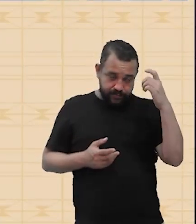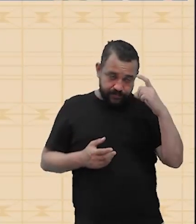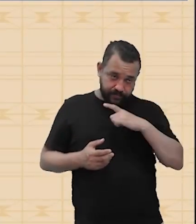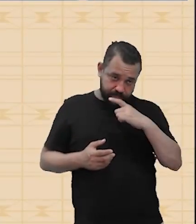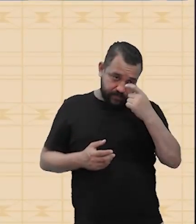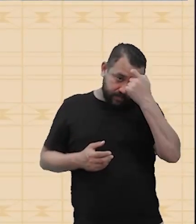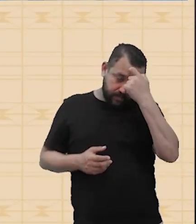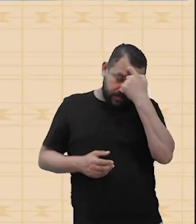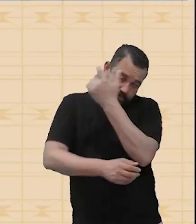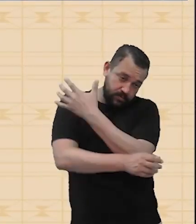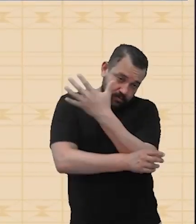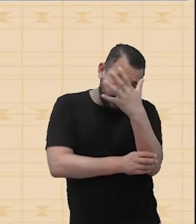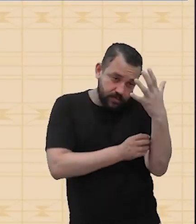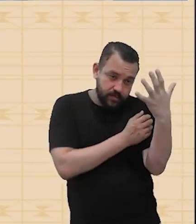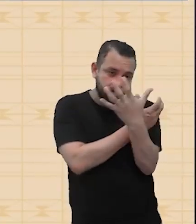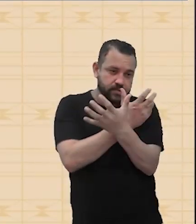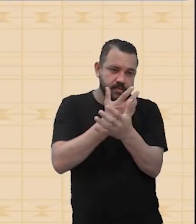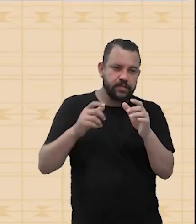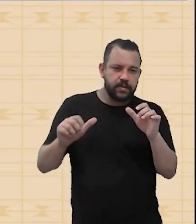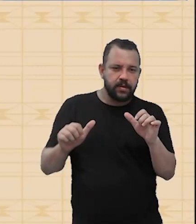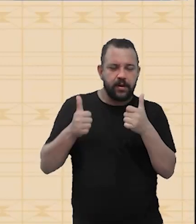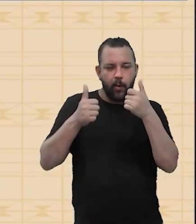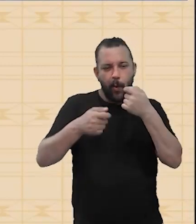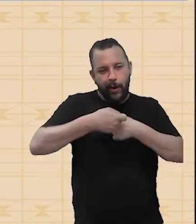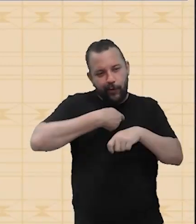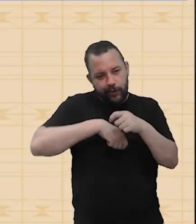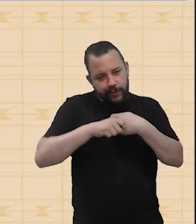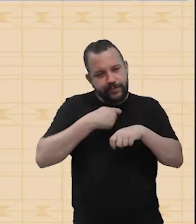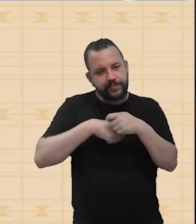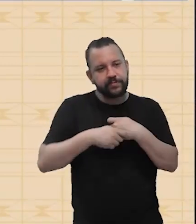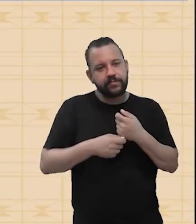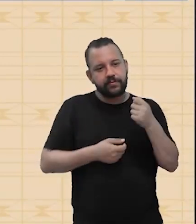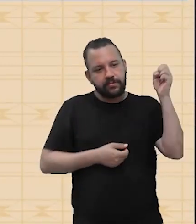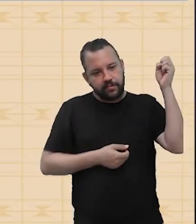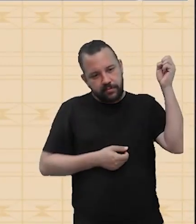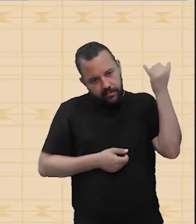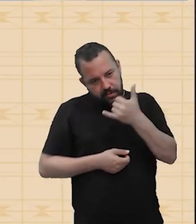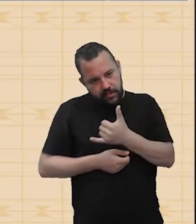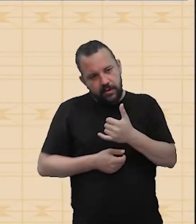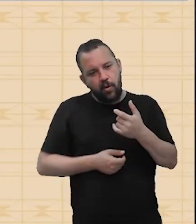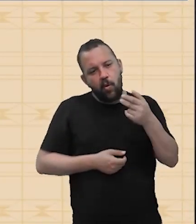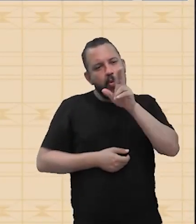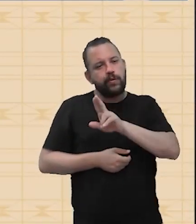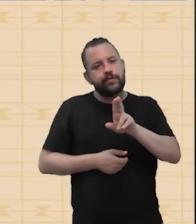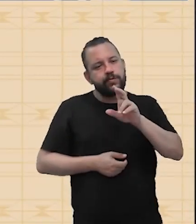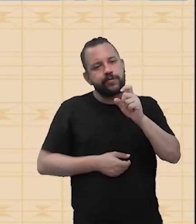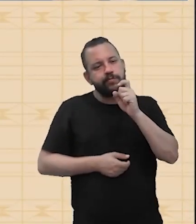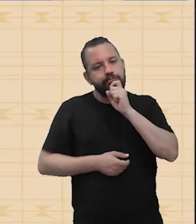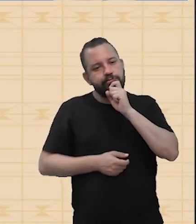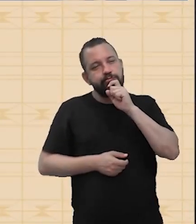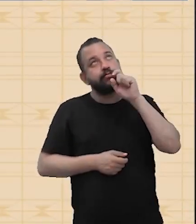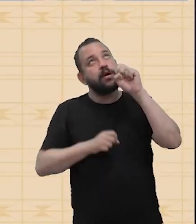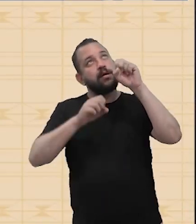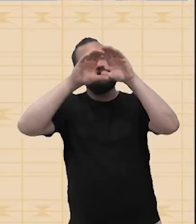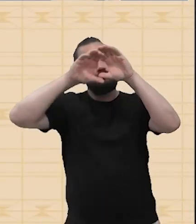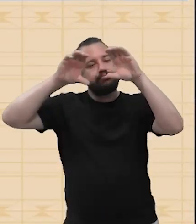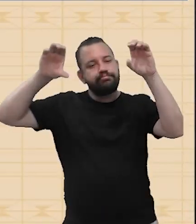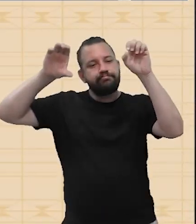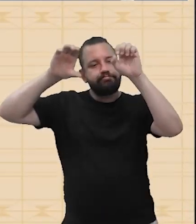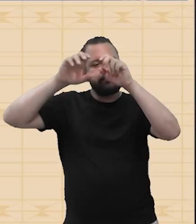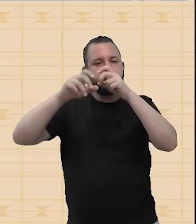para que se haja uma economia de energia, até mesmo com o uso do próprio ar-condicionado. Então, esse isolamento que são colocados em